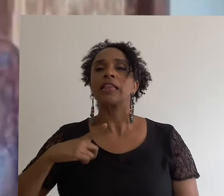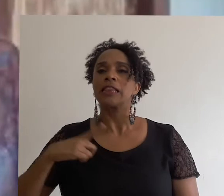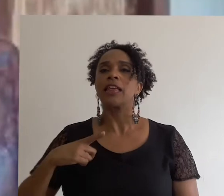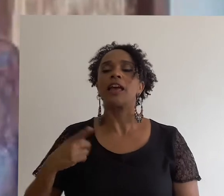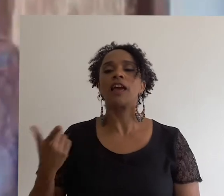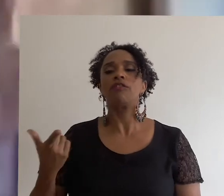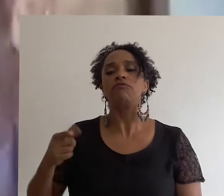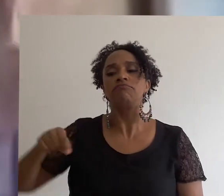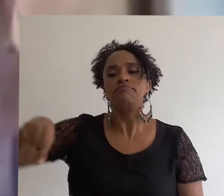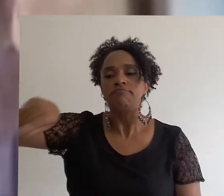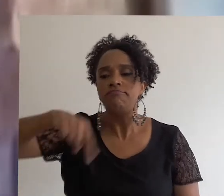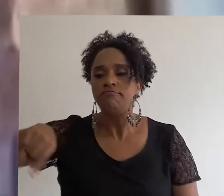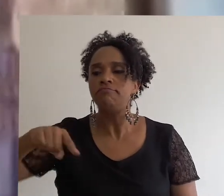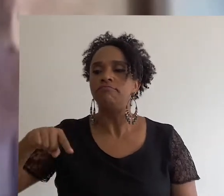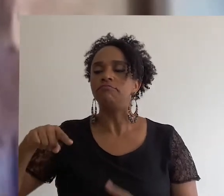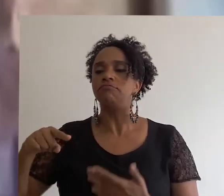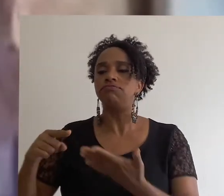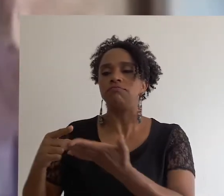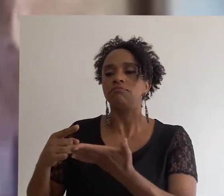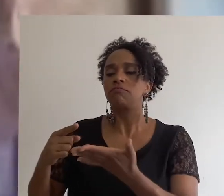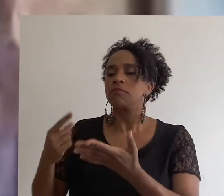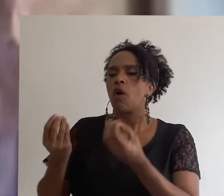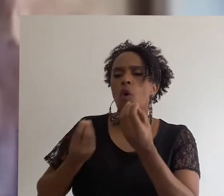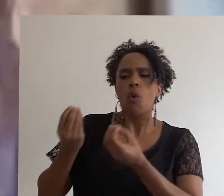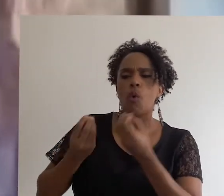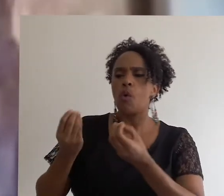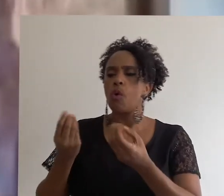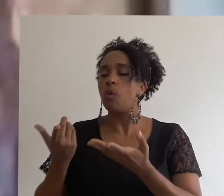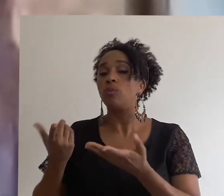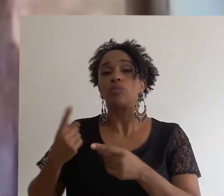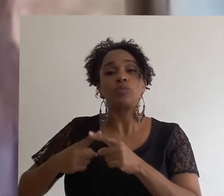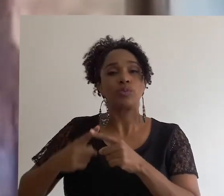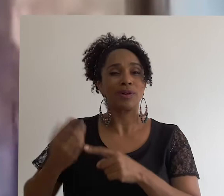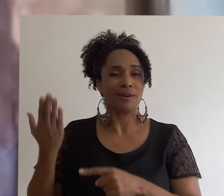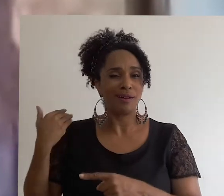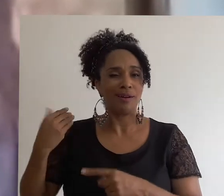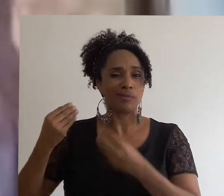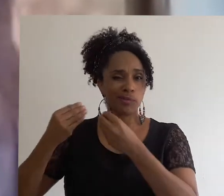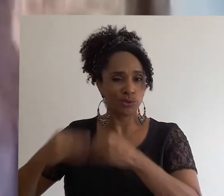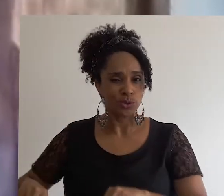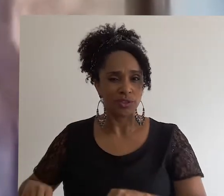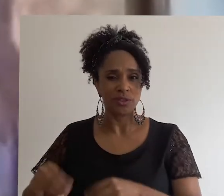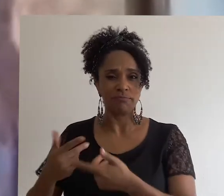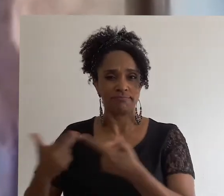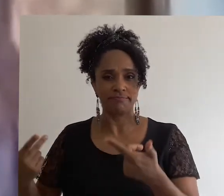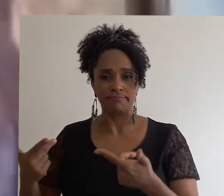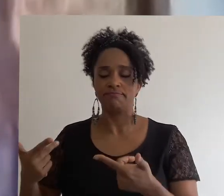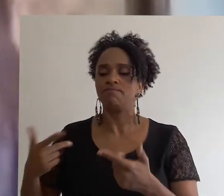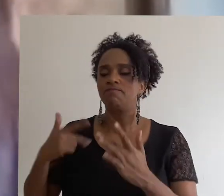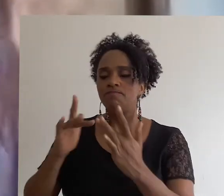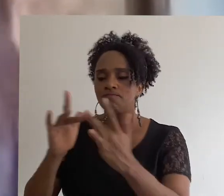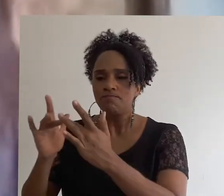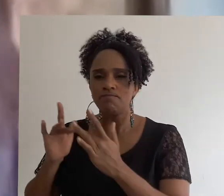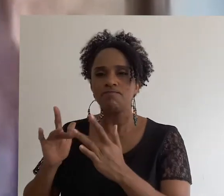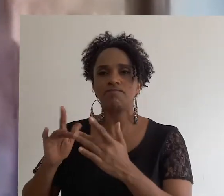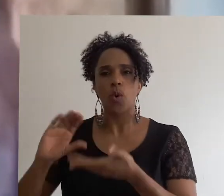eleições suplementares para fazer a recomposição daqueles conselhos que estavam com suas composições prejudicadas, demos posse aos conselheiros